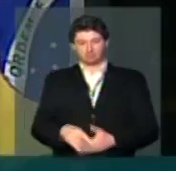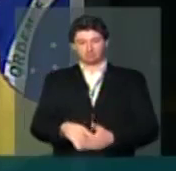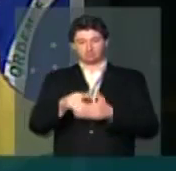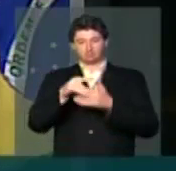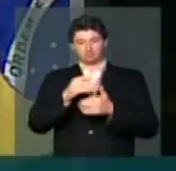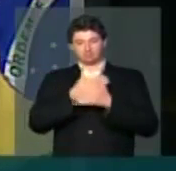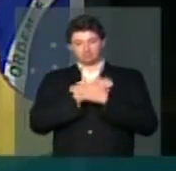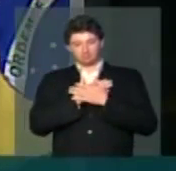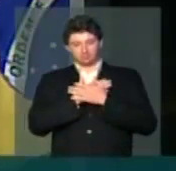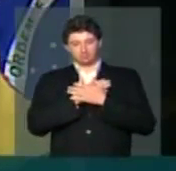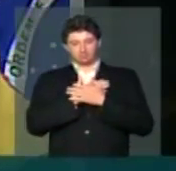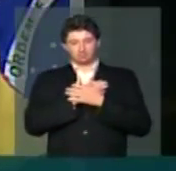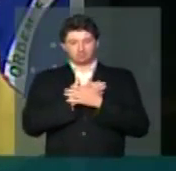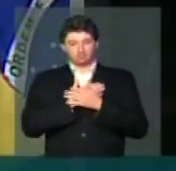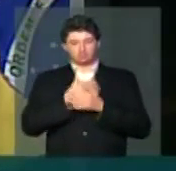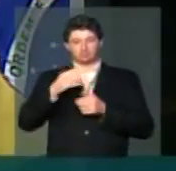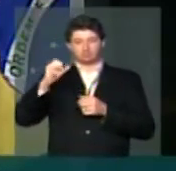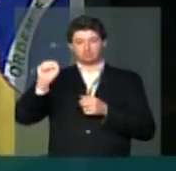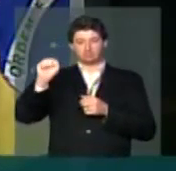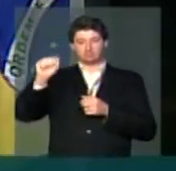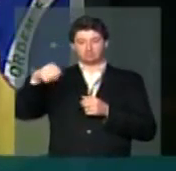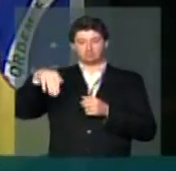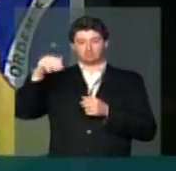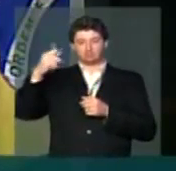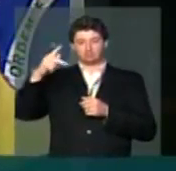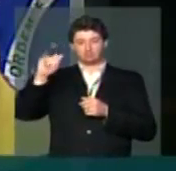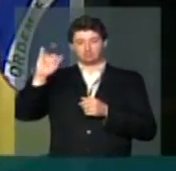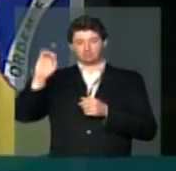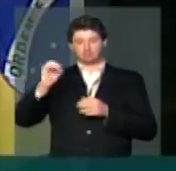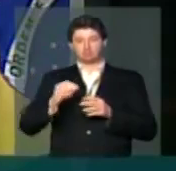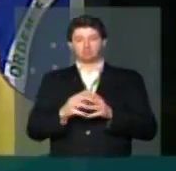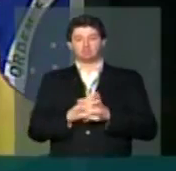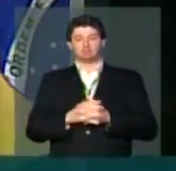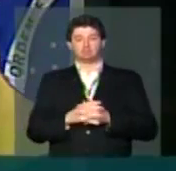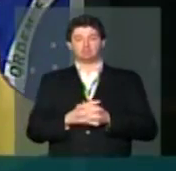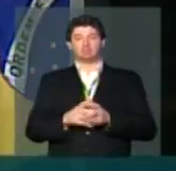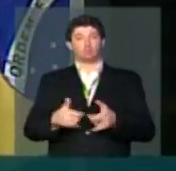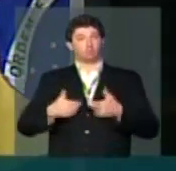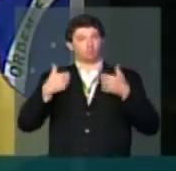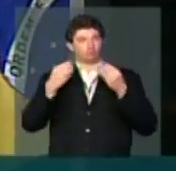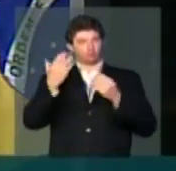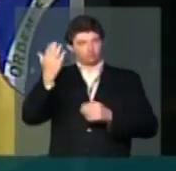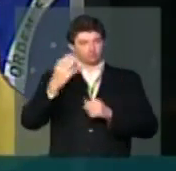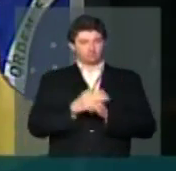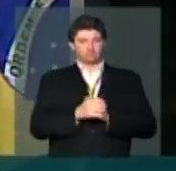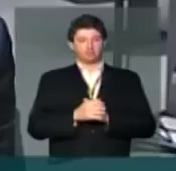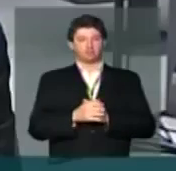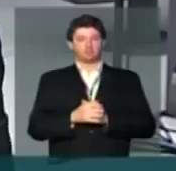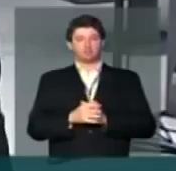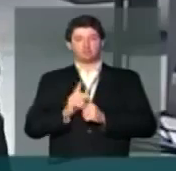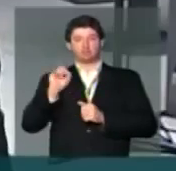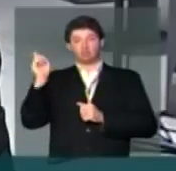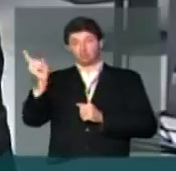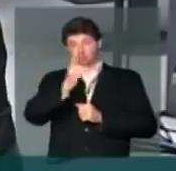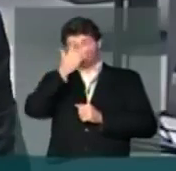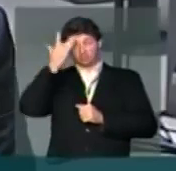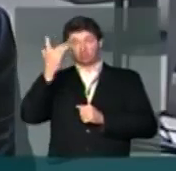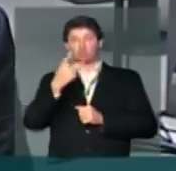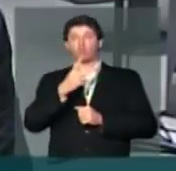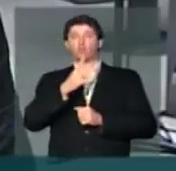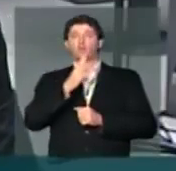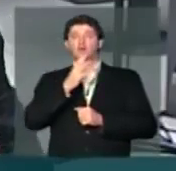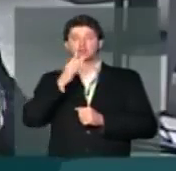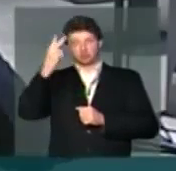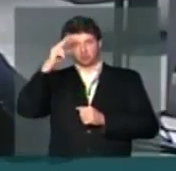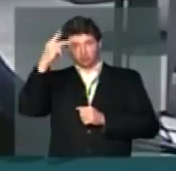líder do PSDB, da minha bancada, o deputado Carlos Sampaio, com muita honra. Um privilégio aqui ouvi-lo. Quando todos falam da sua história, falam de